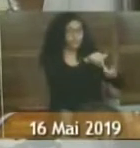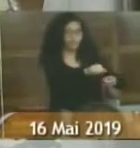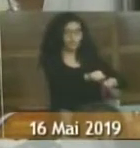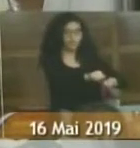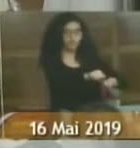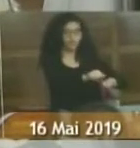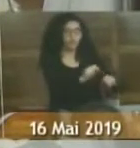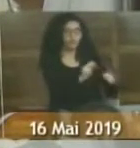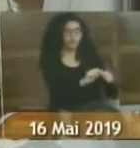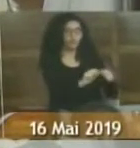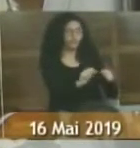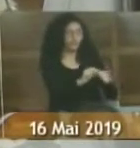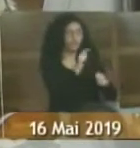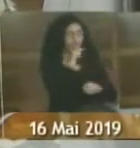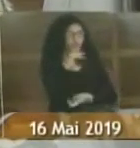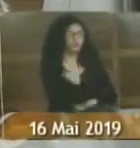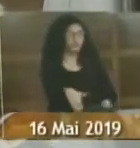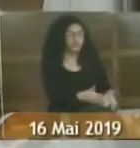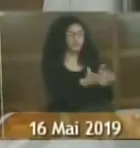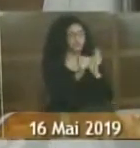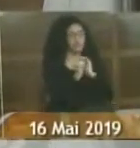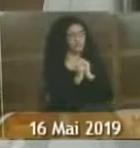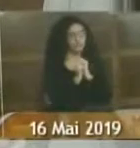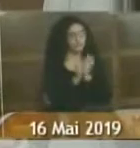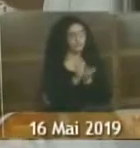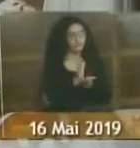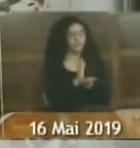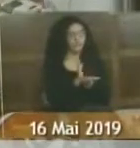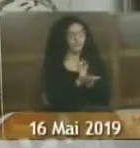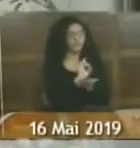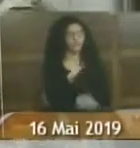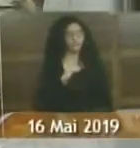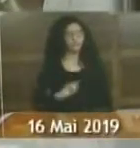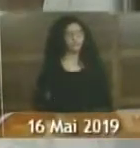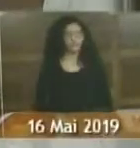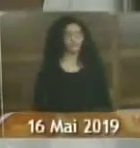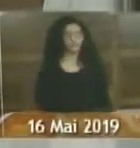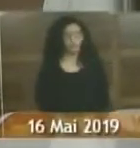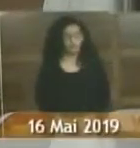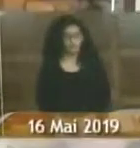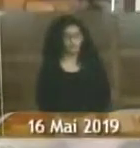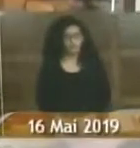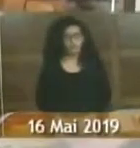estabeleceu sobre os rios. Essas são as palavras do Senhor.